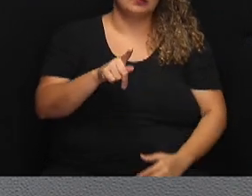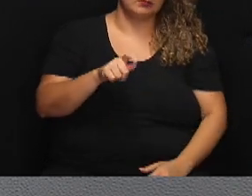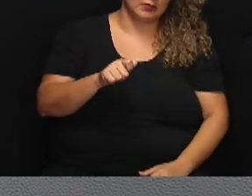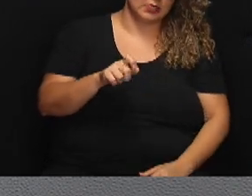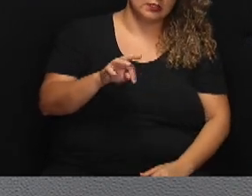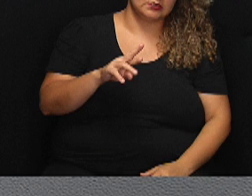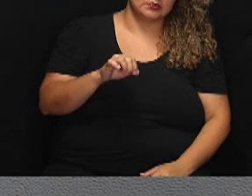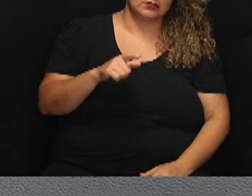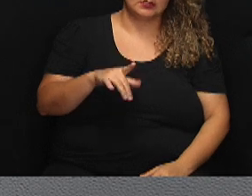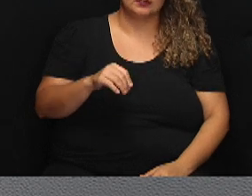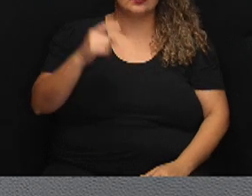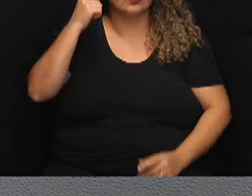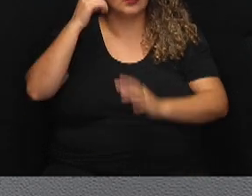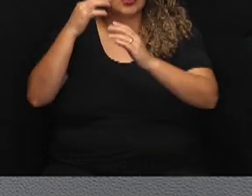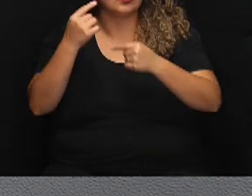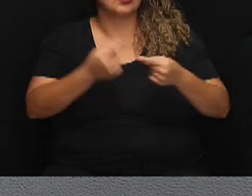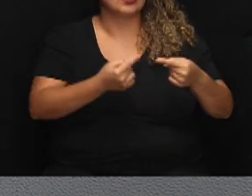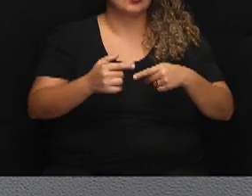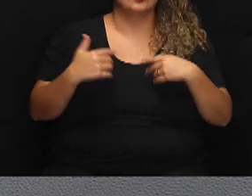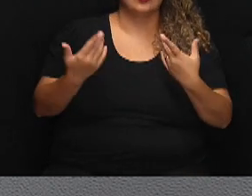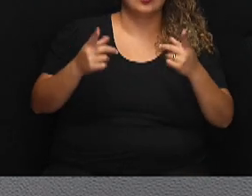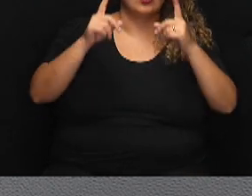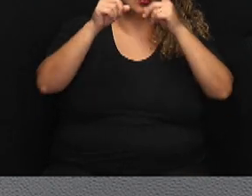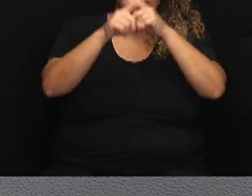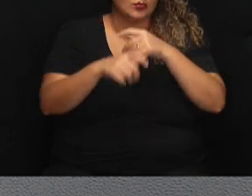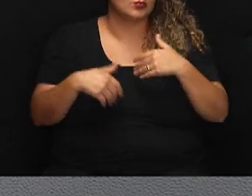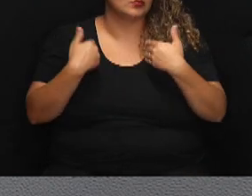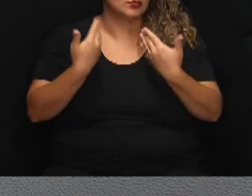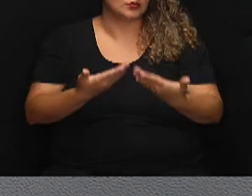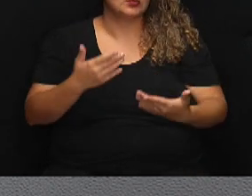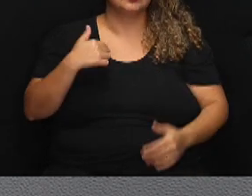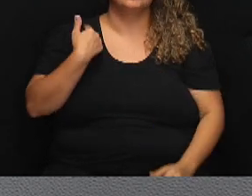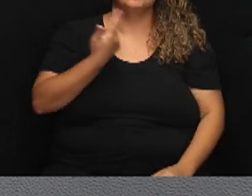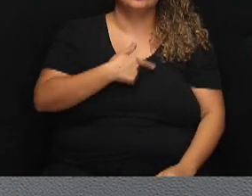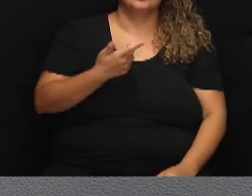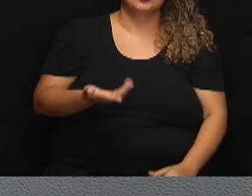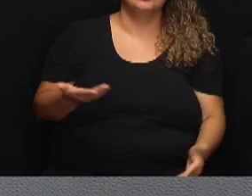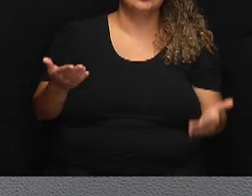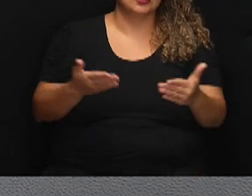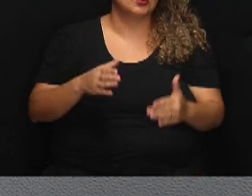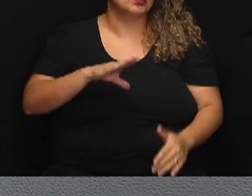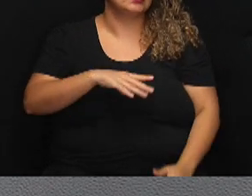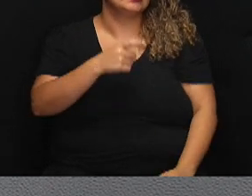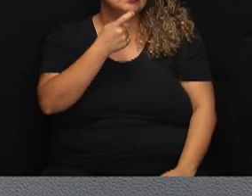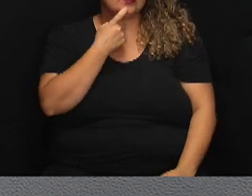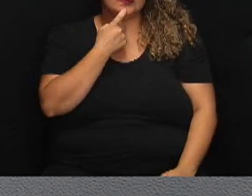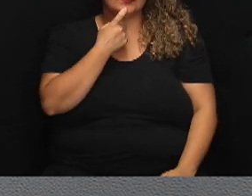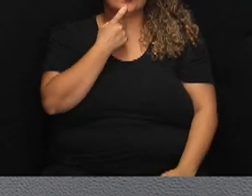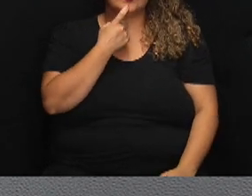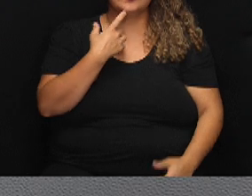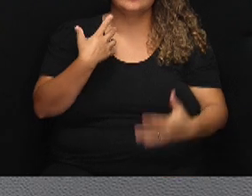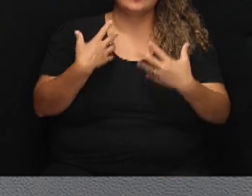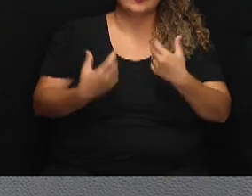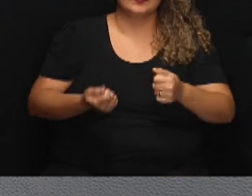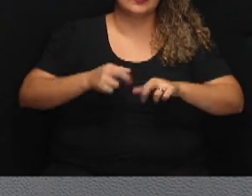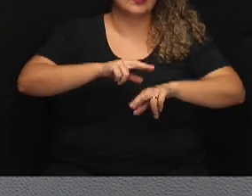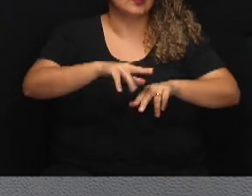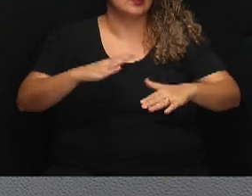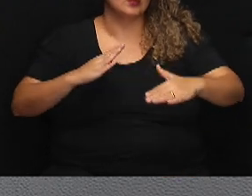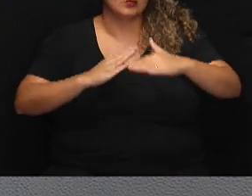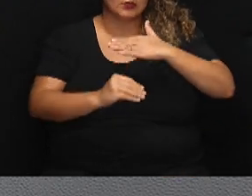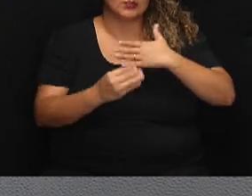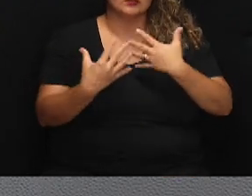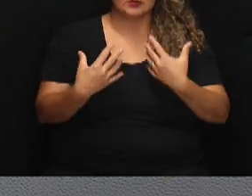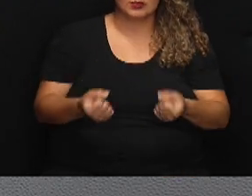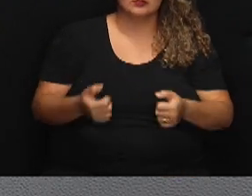poder pensar e discutir com eles quais são as dificuldades da gente hoje, né? A cidade de Campinas tem recebido muitos migrantes, né?